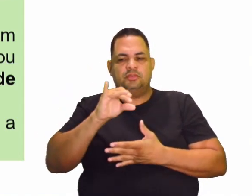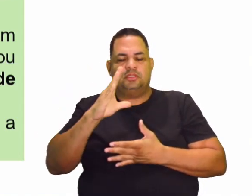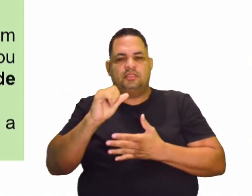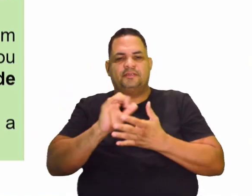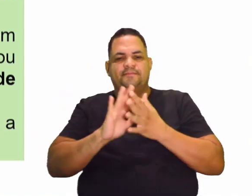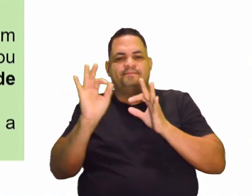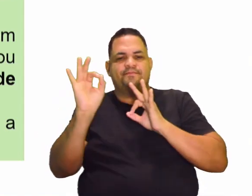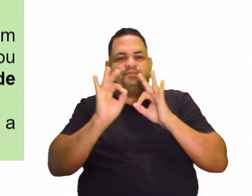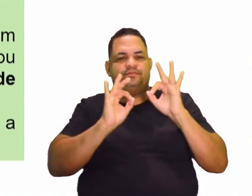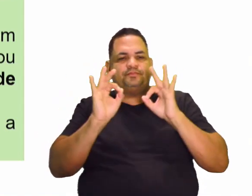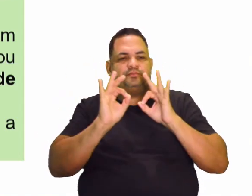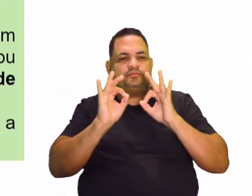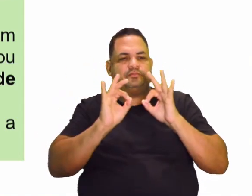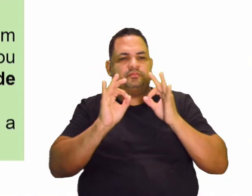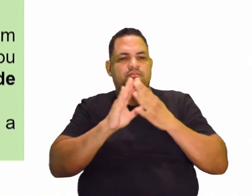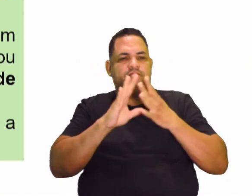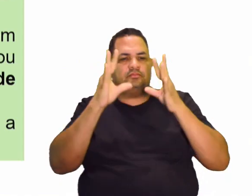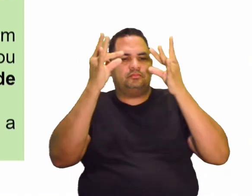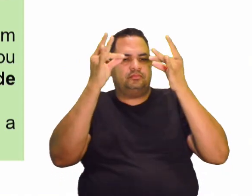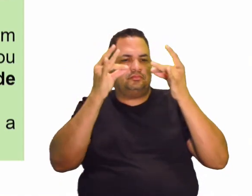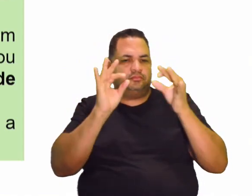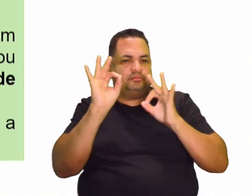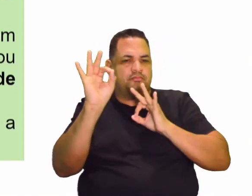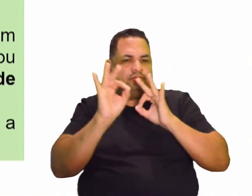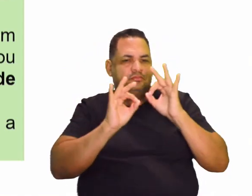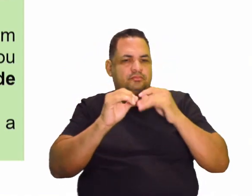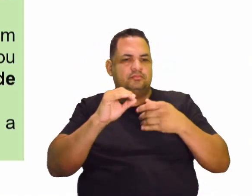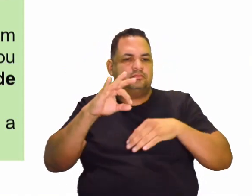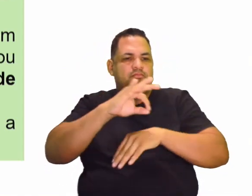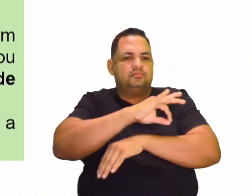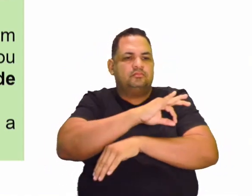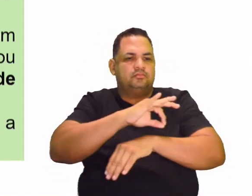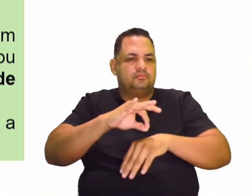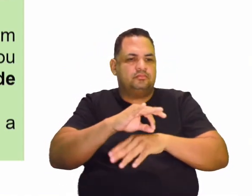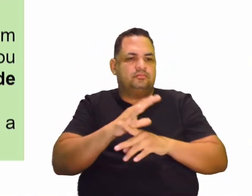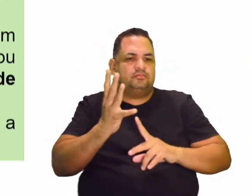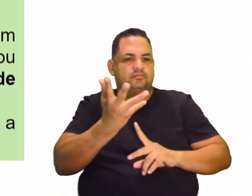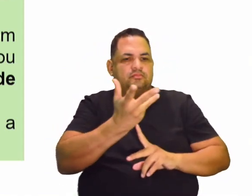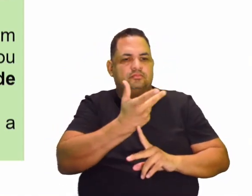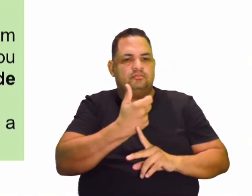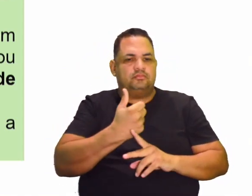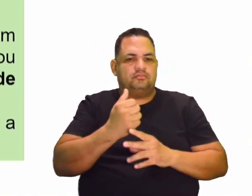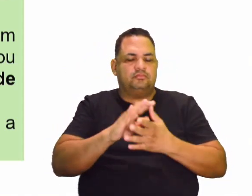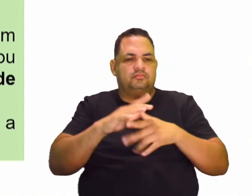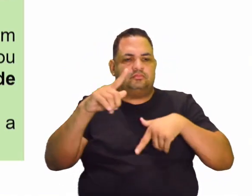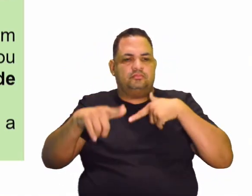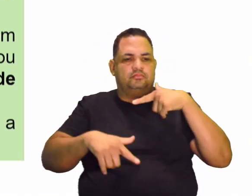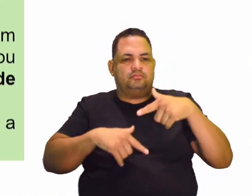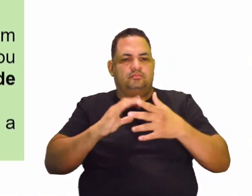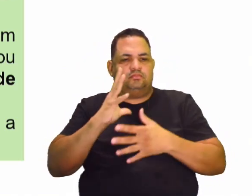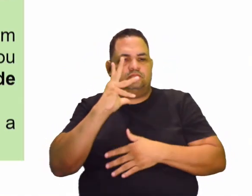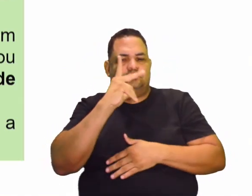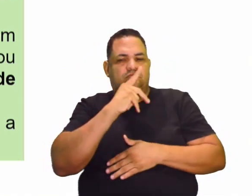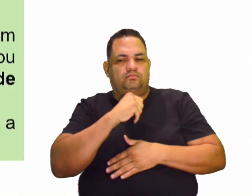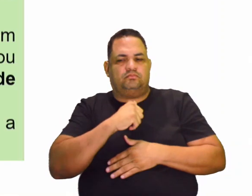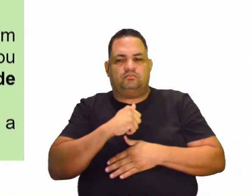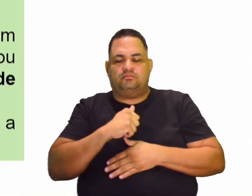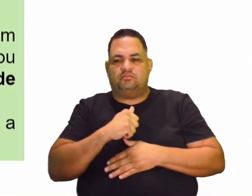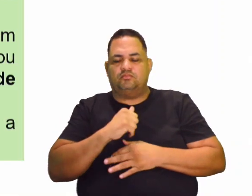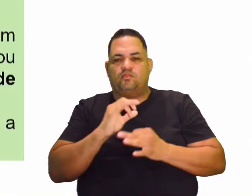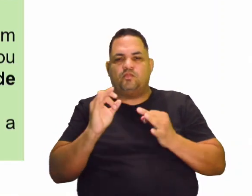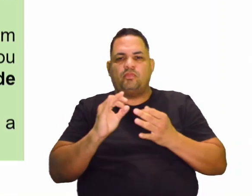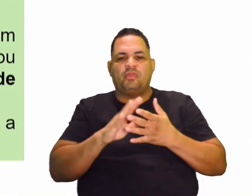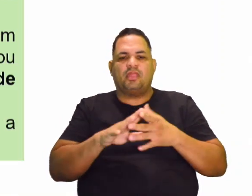dos detalhes, deixa na arquitetura e no artesanato atual um trabalho de beleza inquestionável. Assim